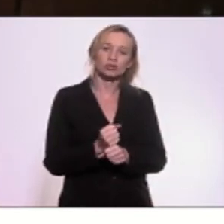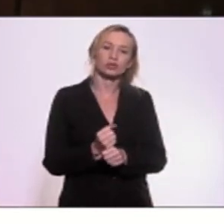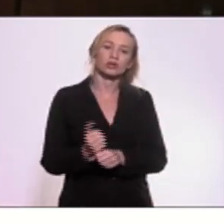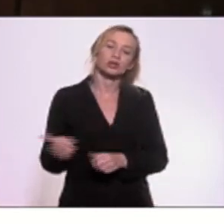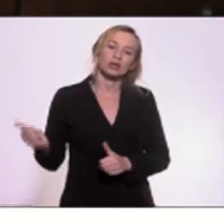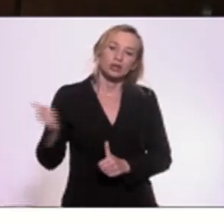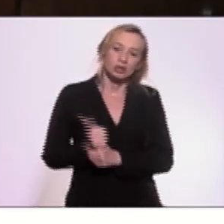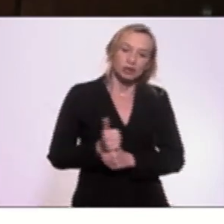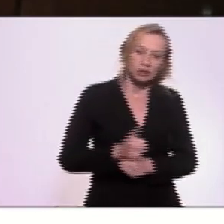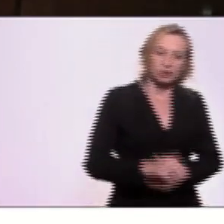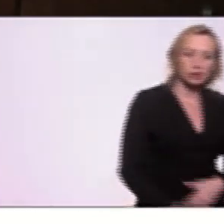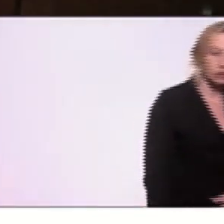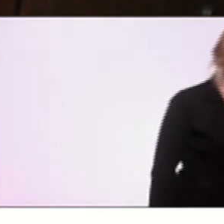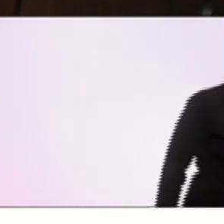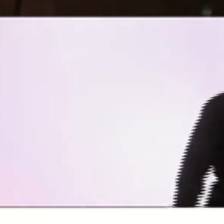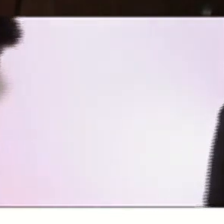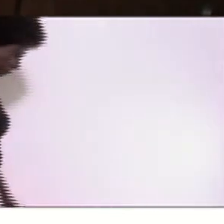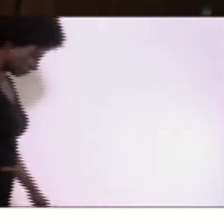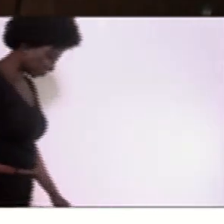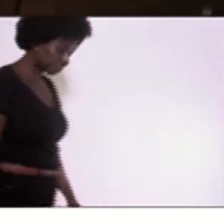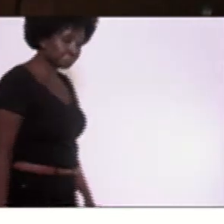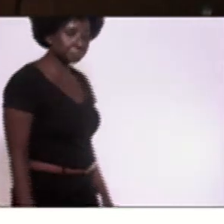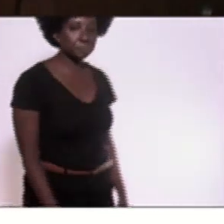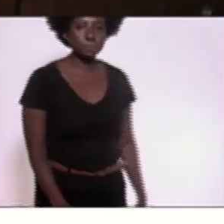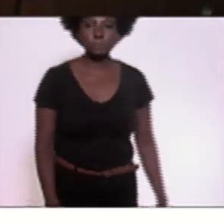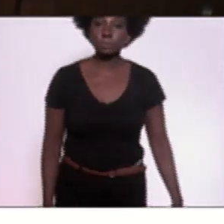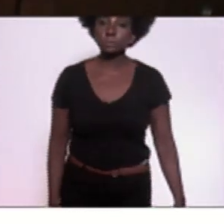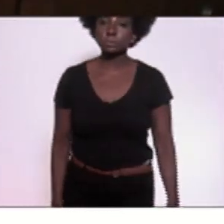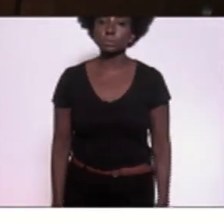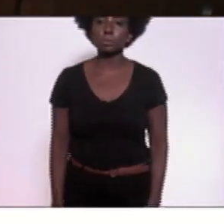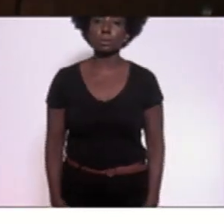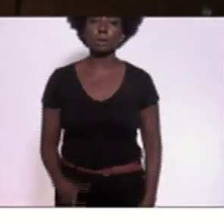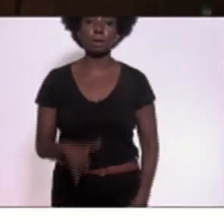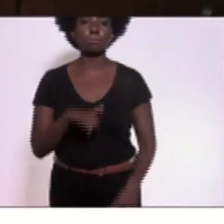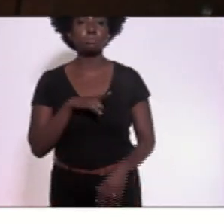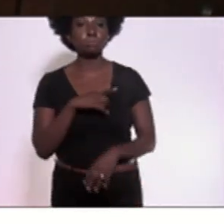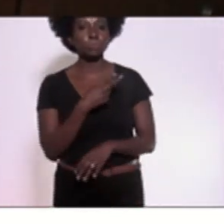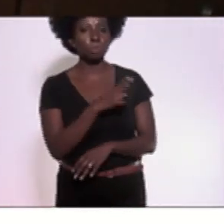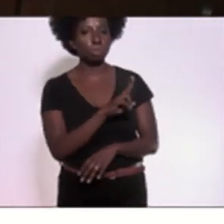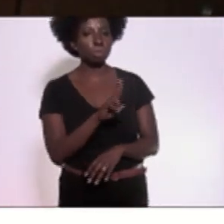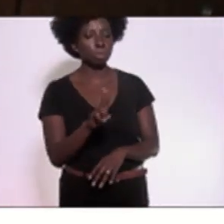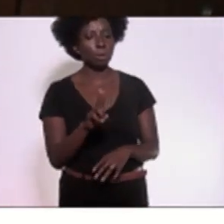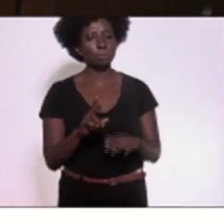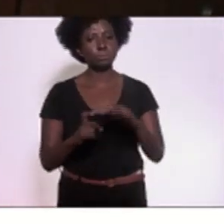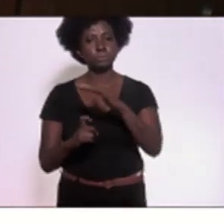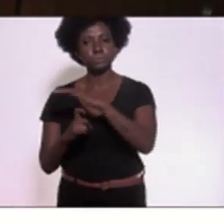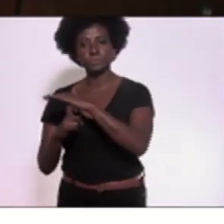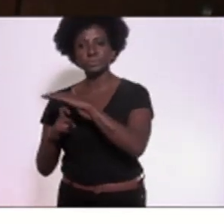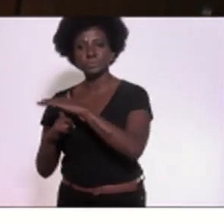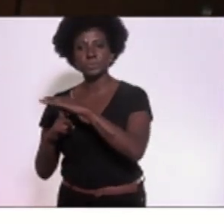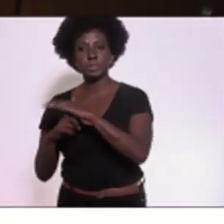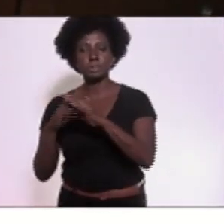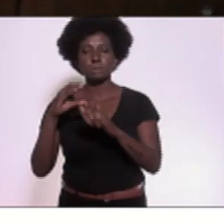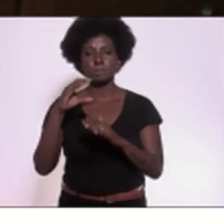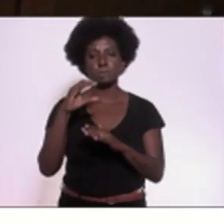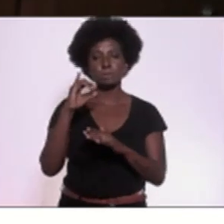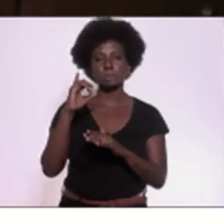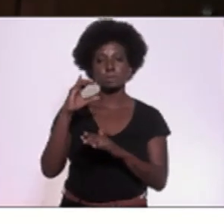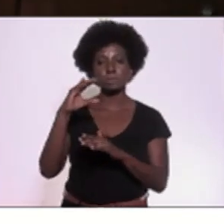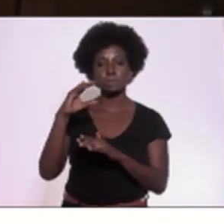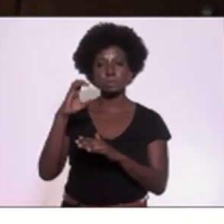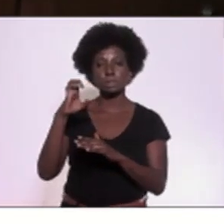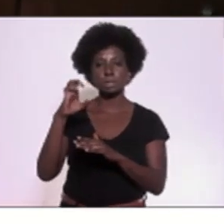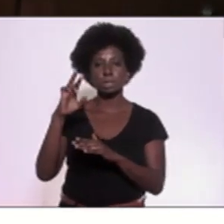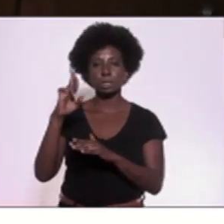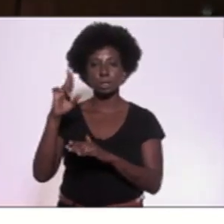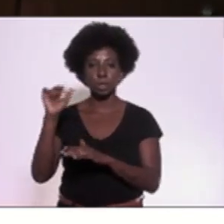agrária batizada com seu nome, a Feira da Reforma Agrária Cícero Guedes, que acontece todos